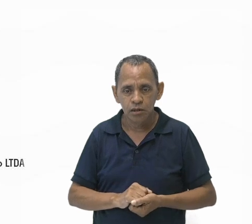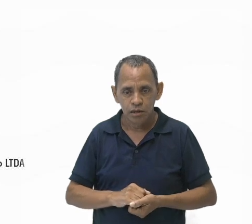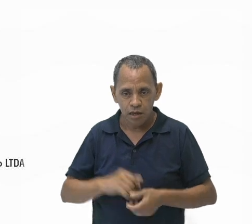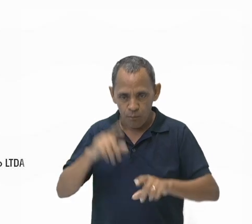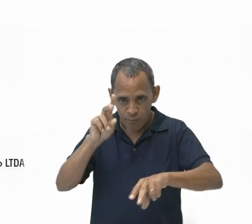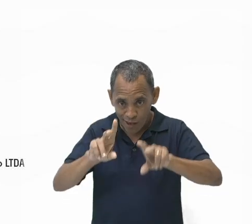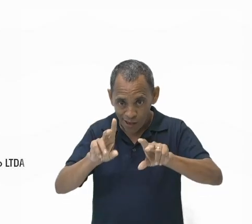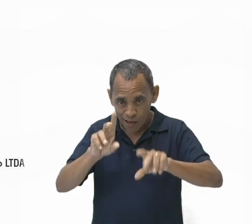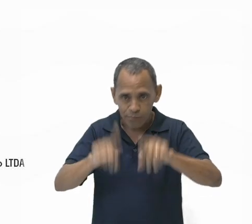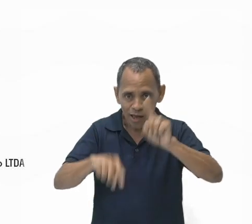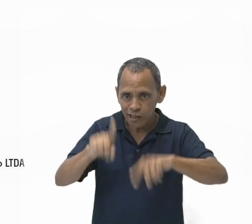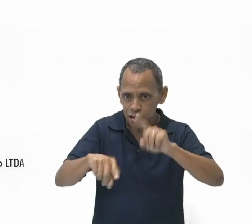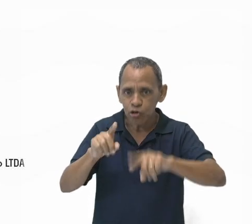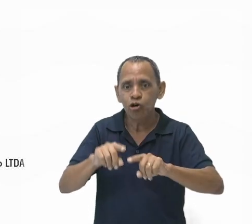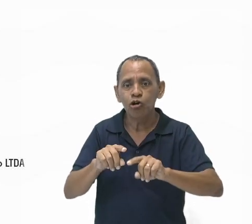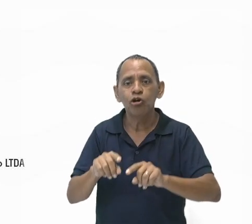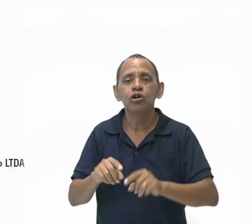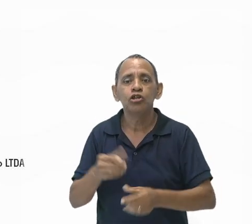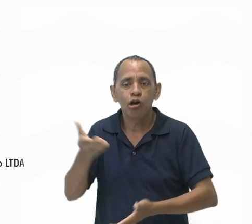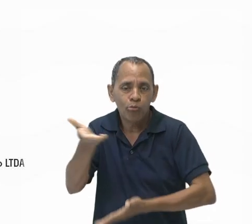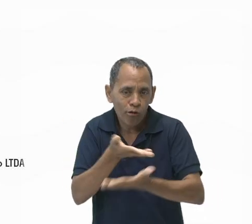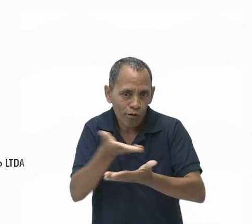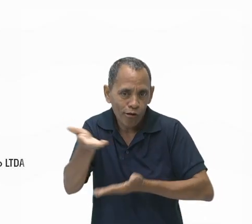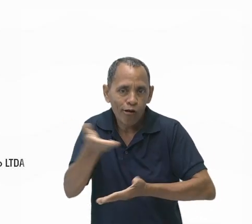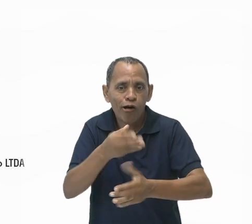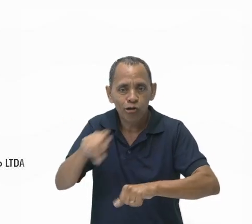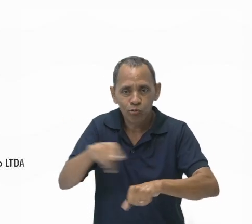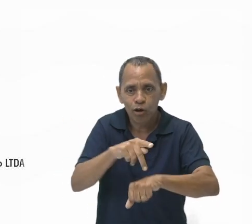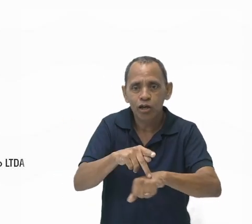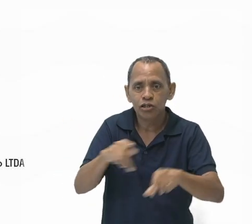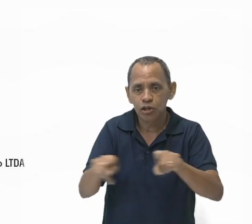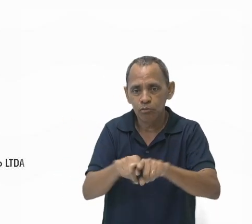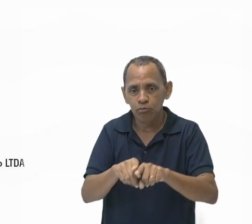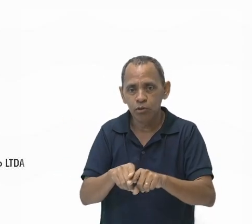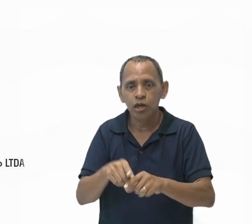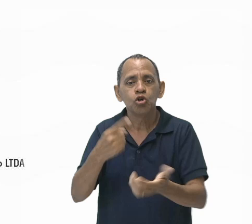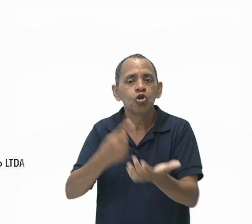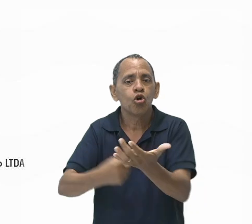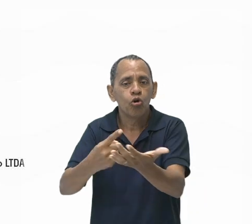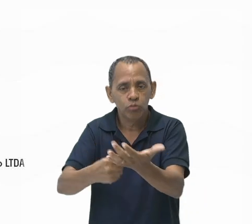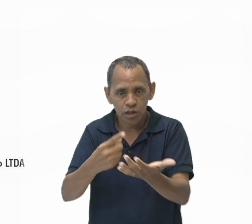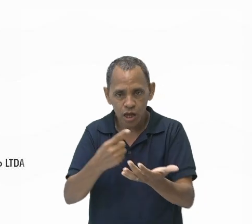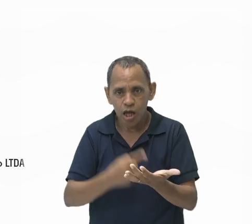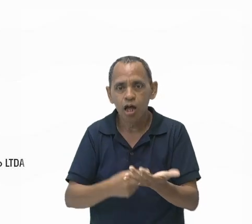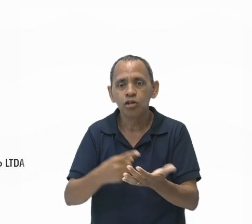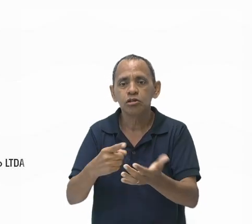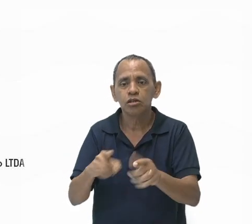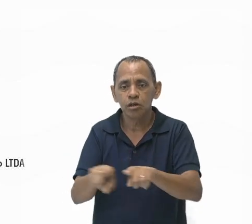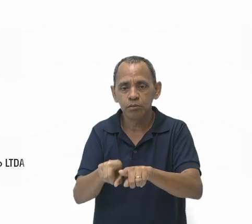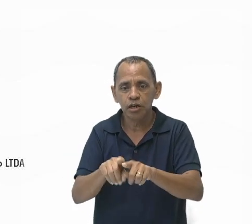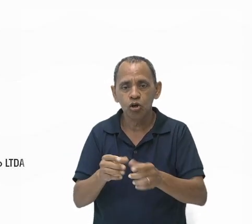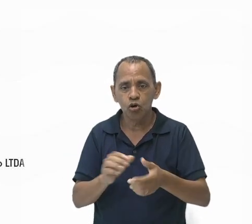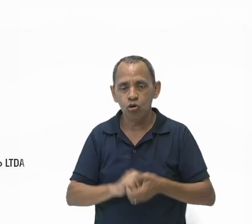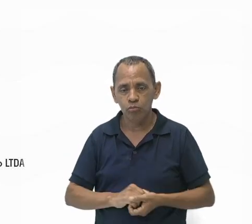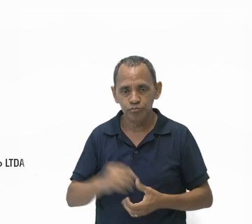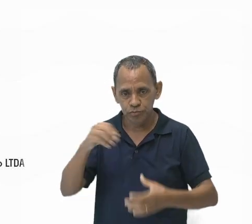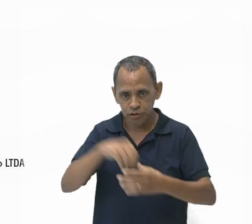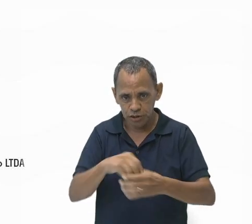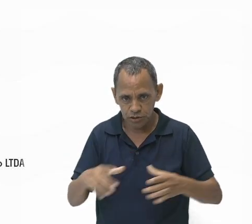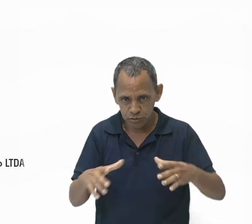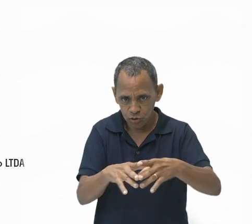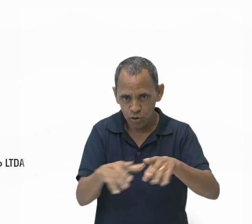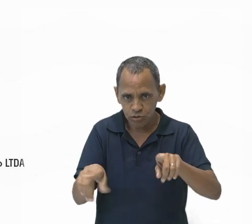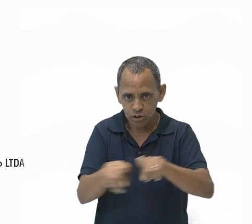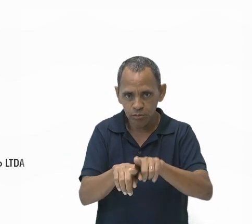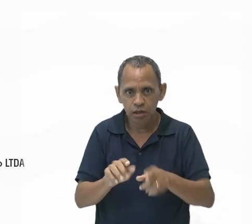que uma mercadoria circule de um país para o outro. E a gente tem também o comércio entre os países sendo ampliados ali dentro da chamada zona de